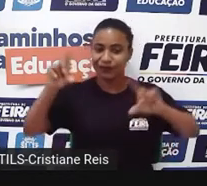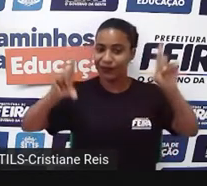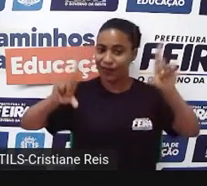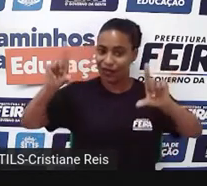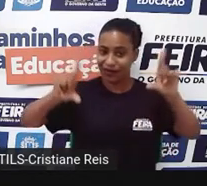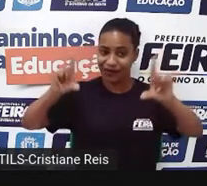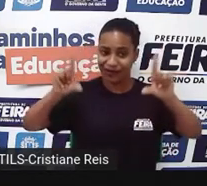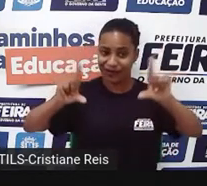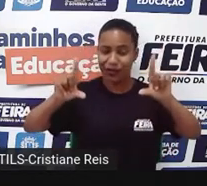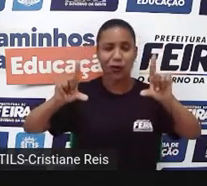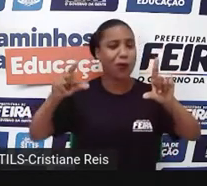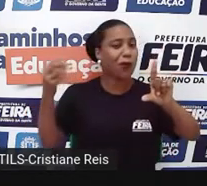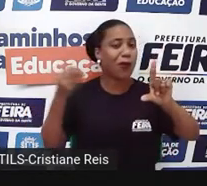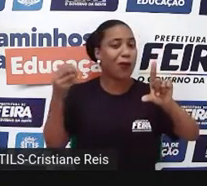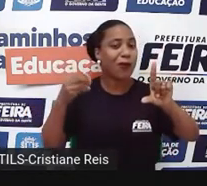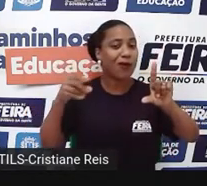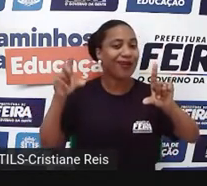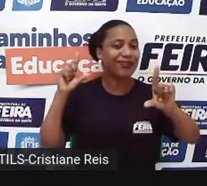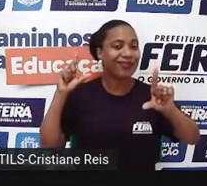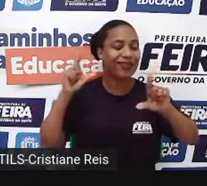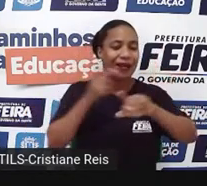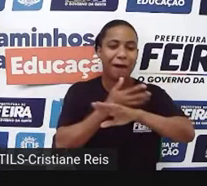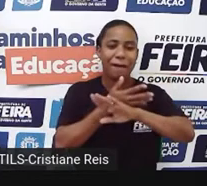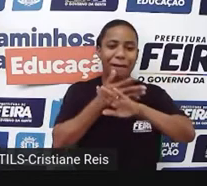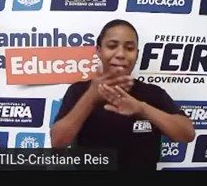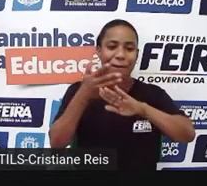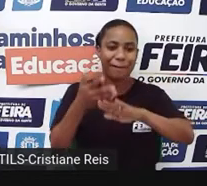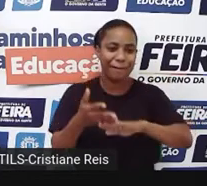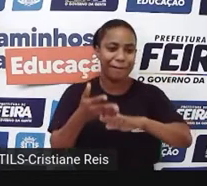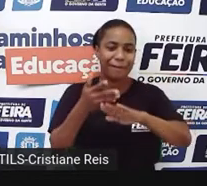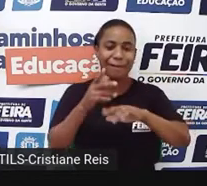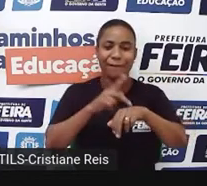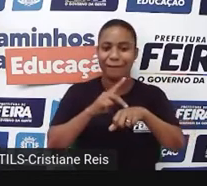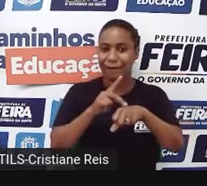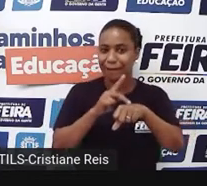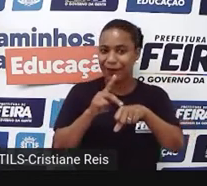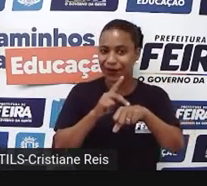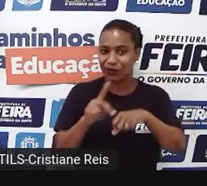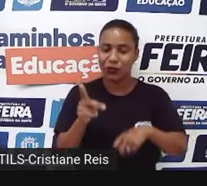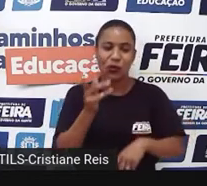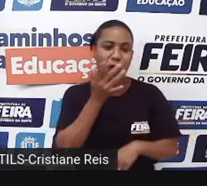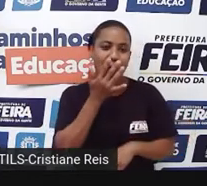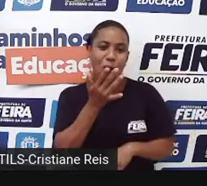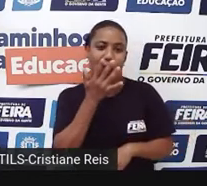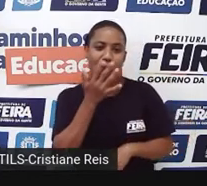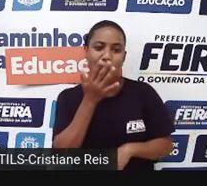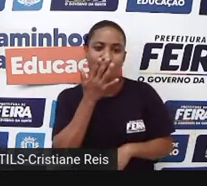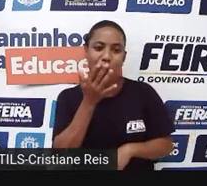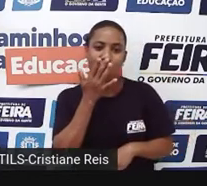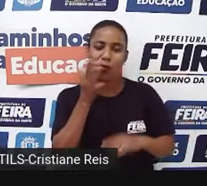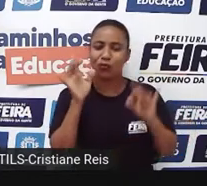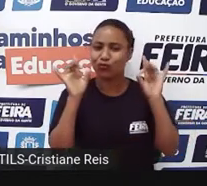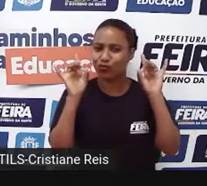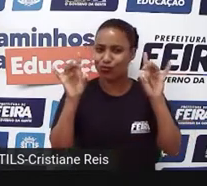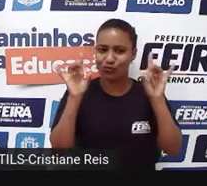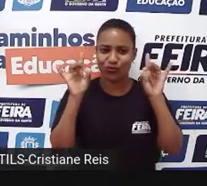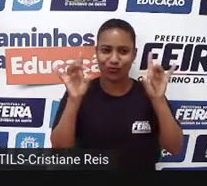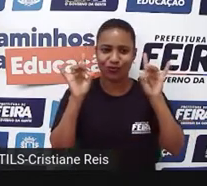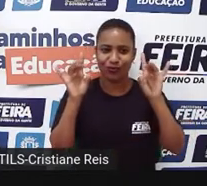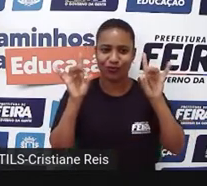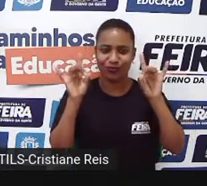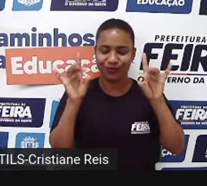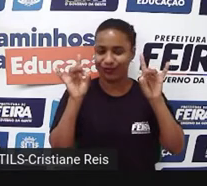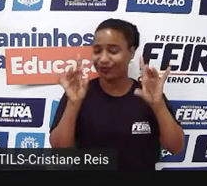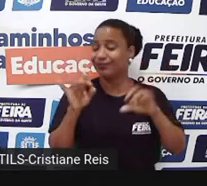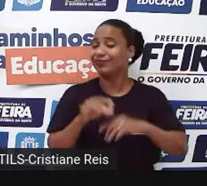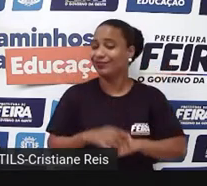preto e branco. Então, o colorido, gente, é algo assim mágico, né, para a história do cinema e